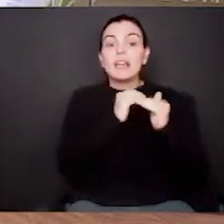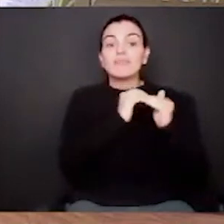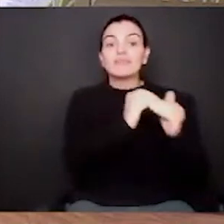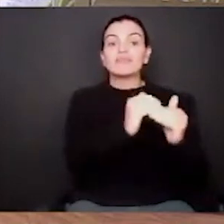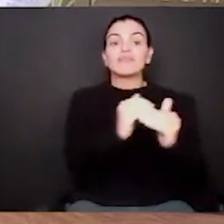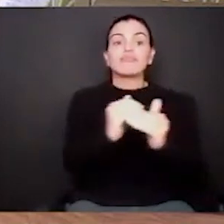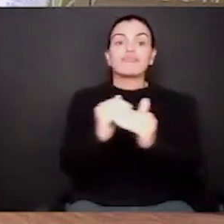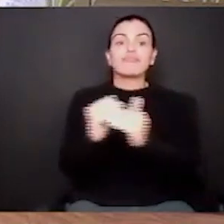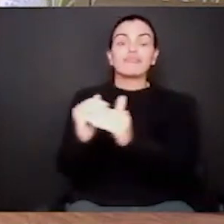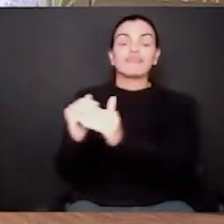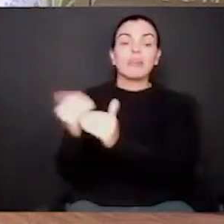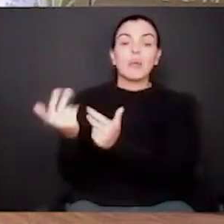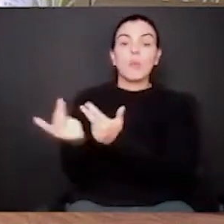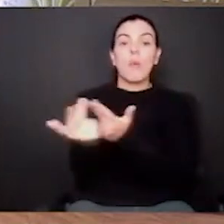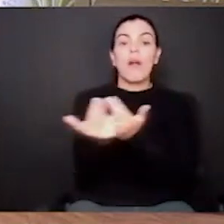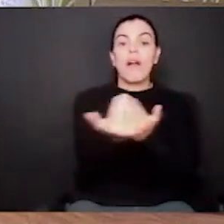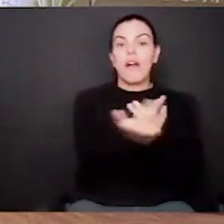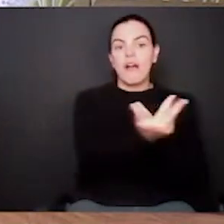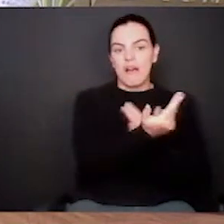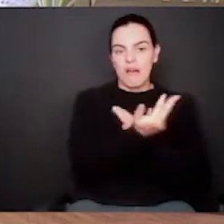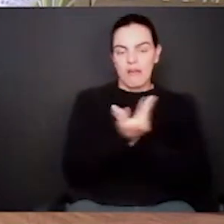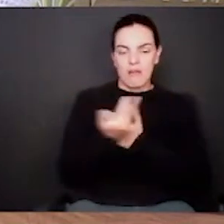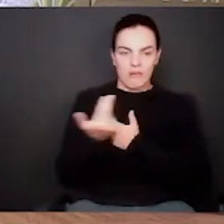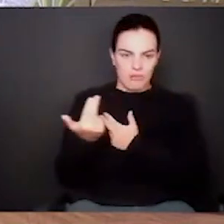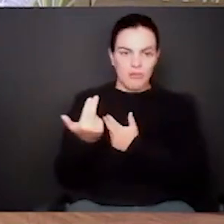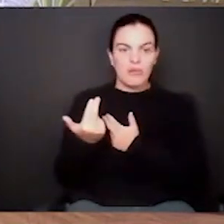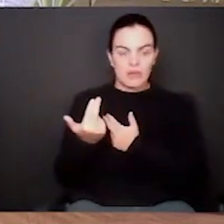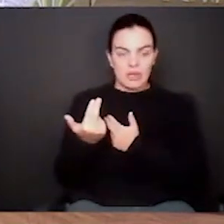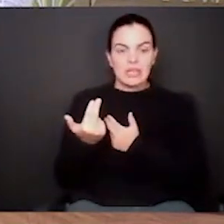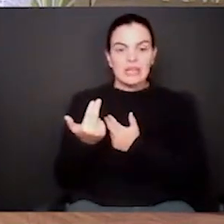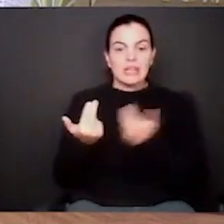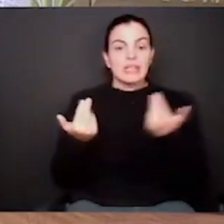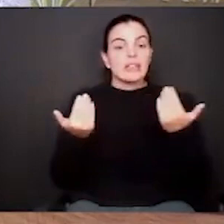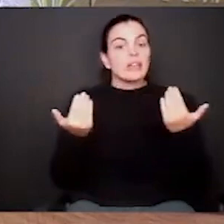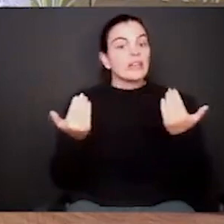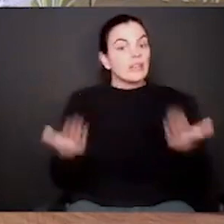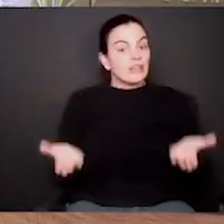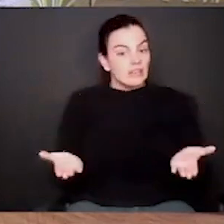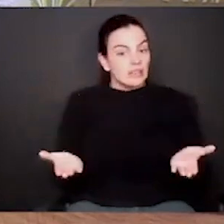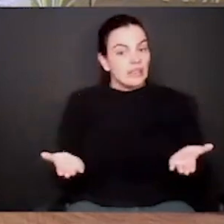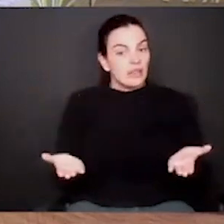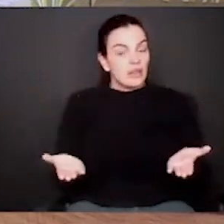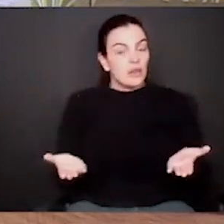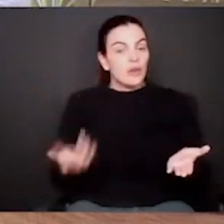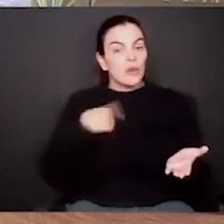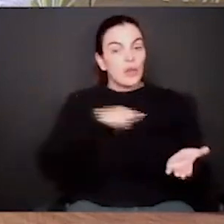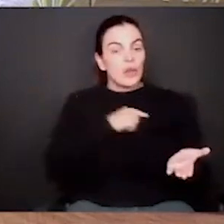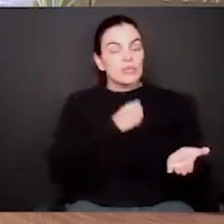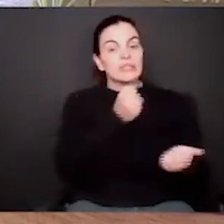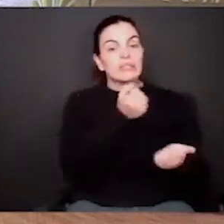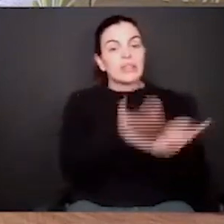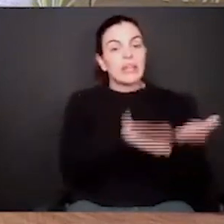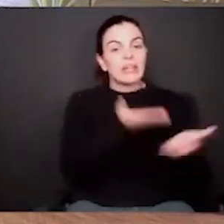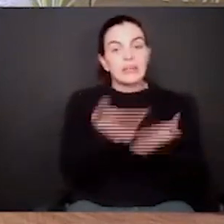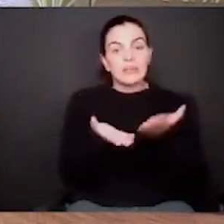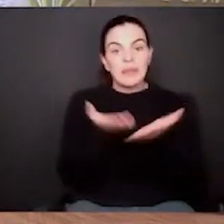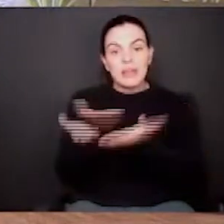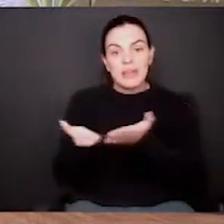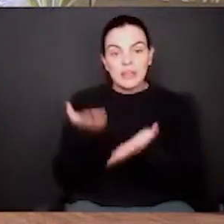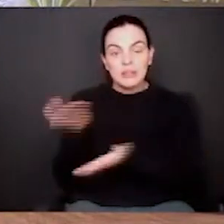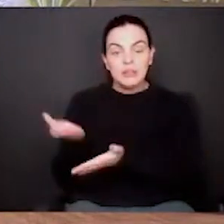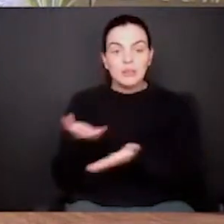material. Portanto, quando nós temos tratamento especial para criança, em especial